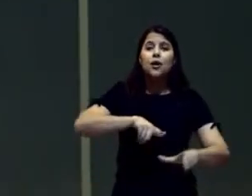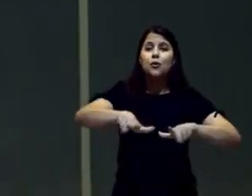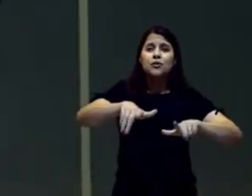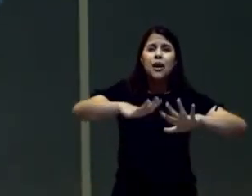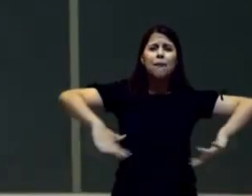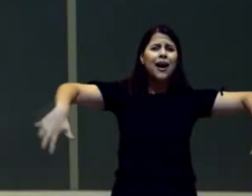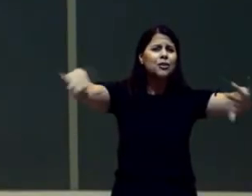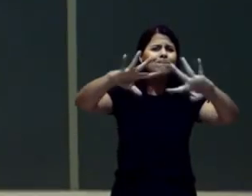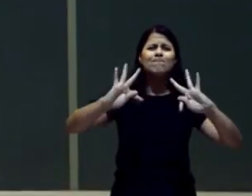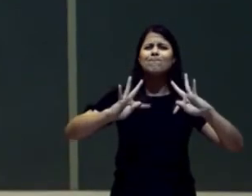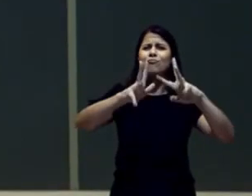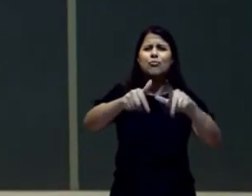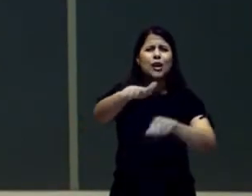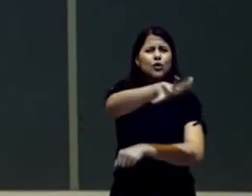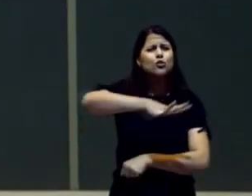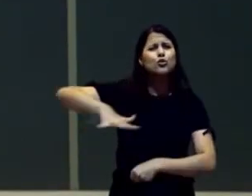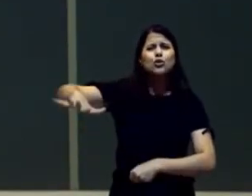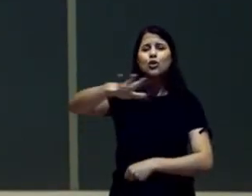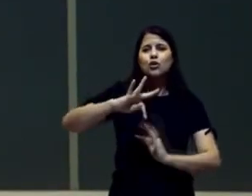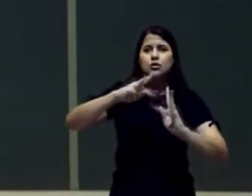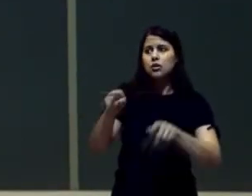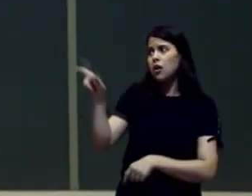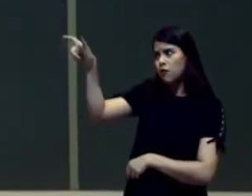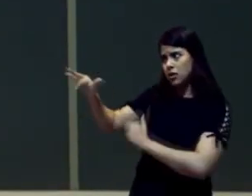igreja. Paulo está dizendo: Timóteo, você é o meu